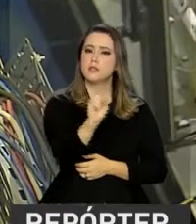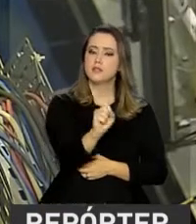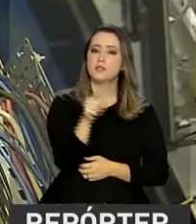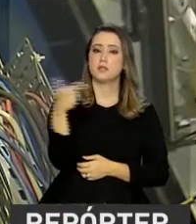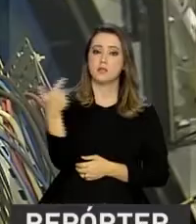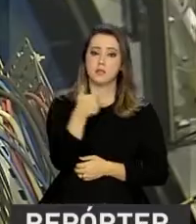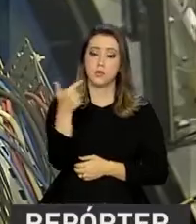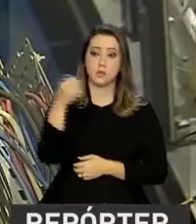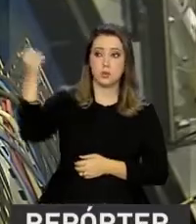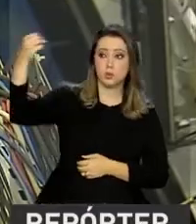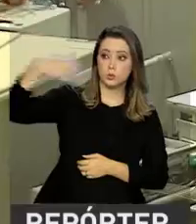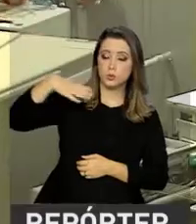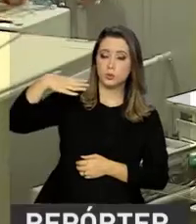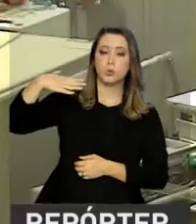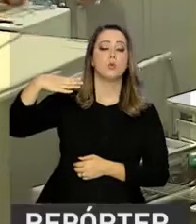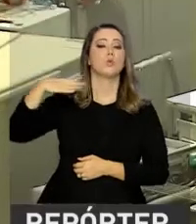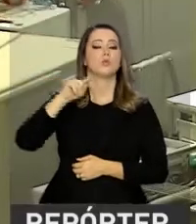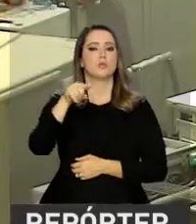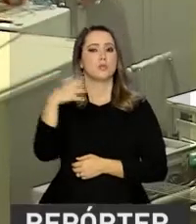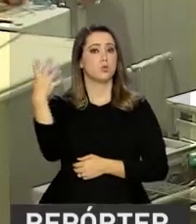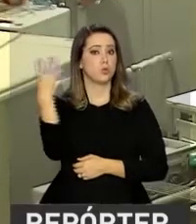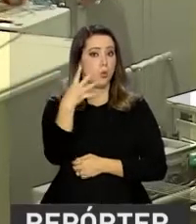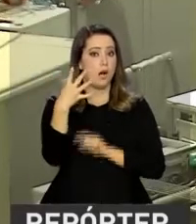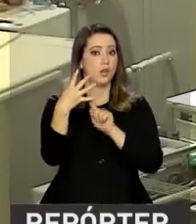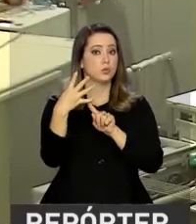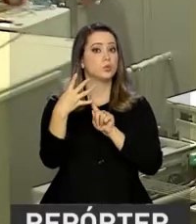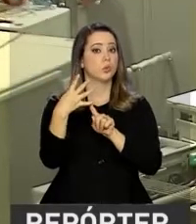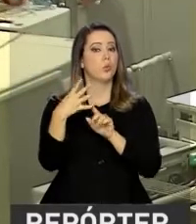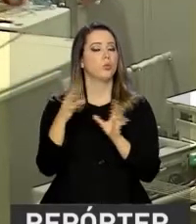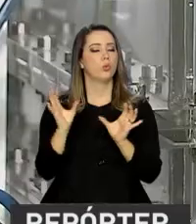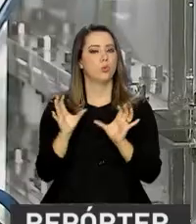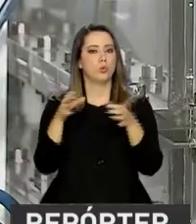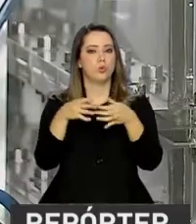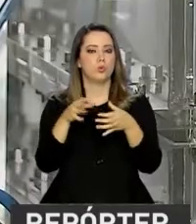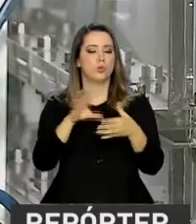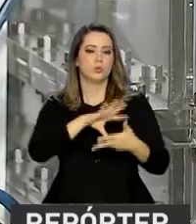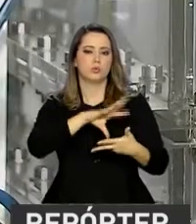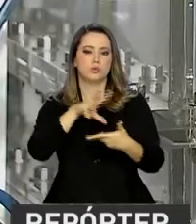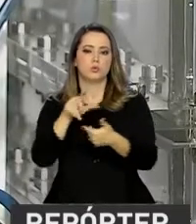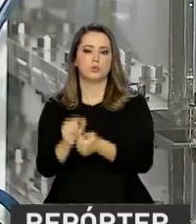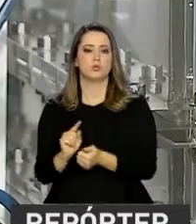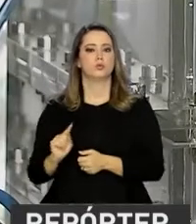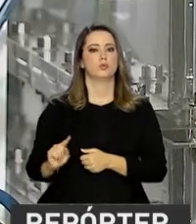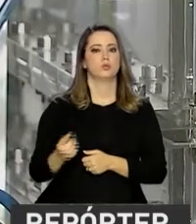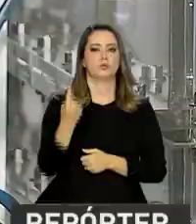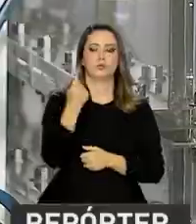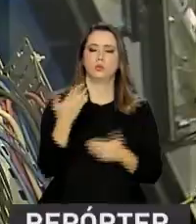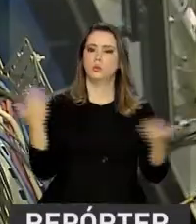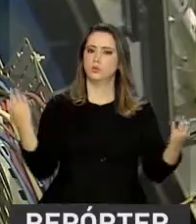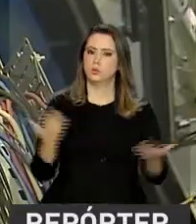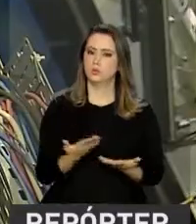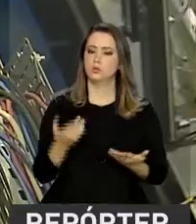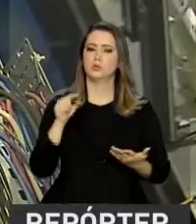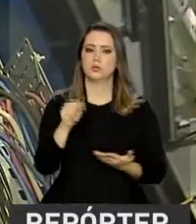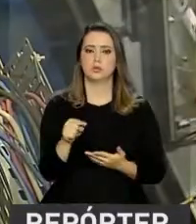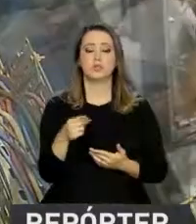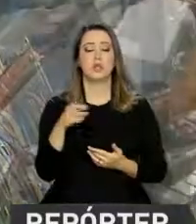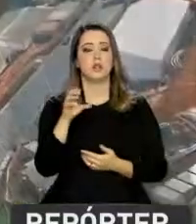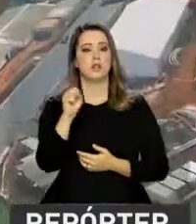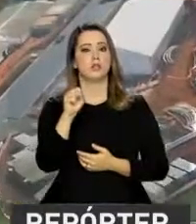segunda fonte de luz síncrotron de quarta geração em todo o mundo o único em funcionamento até agora está na